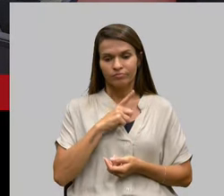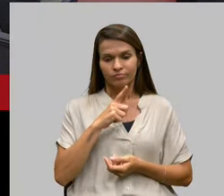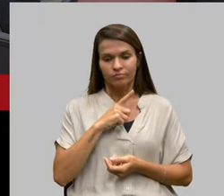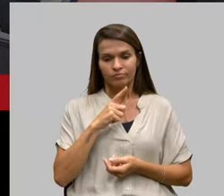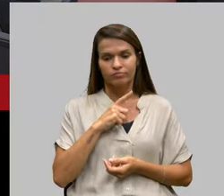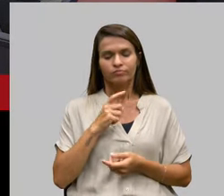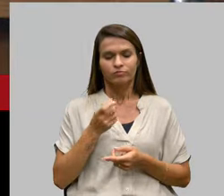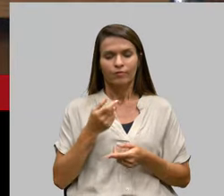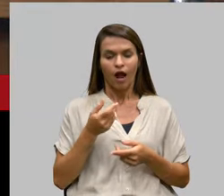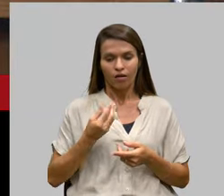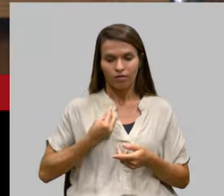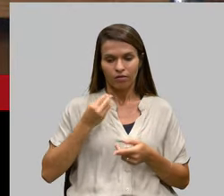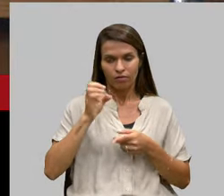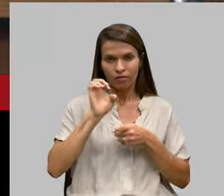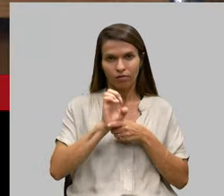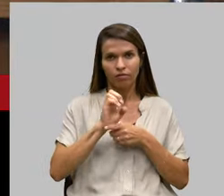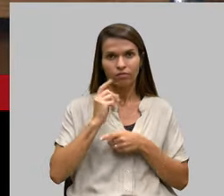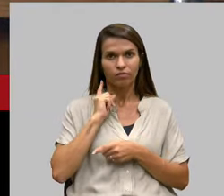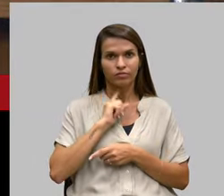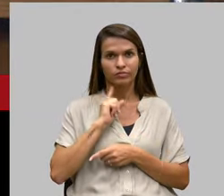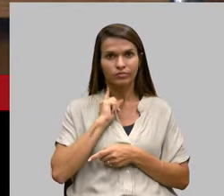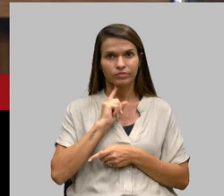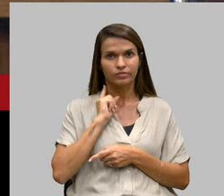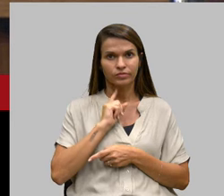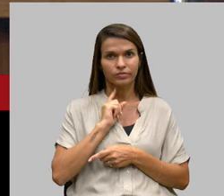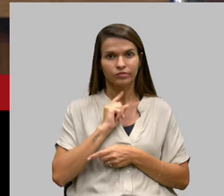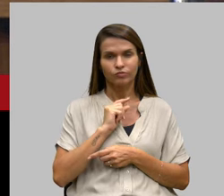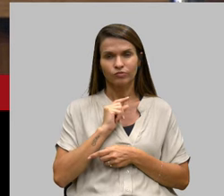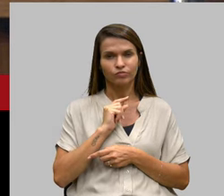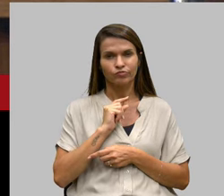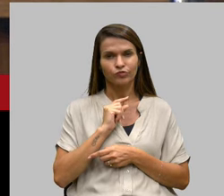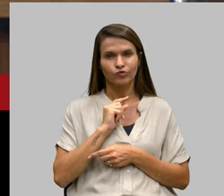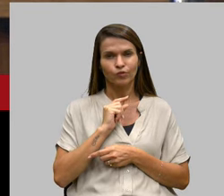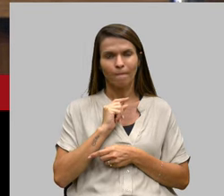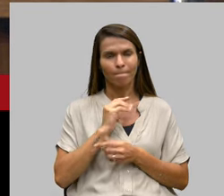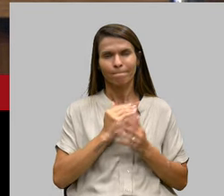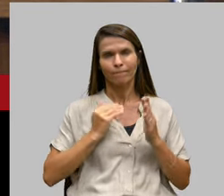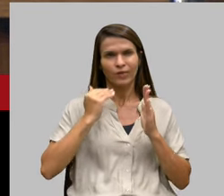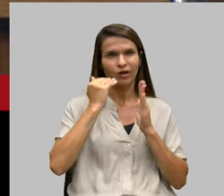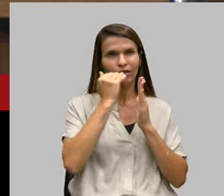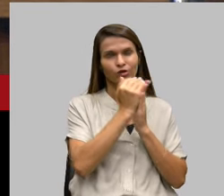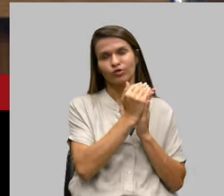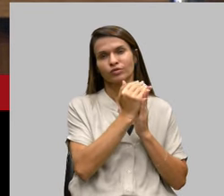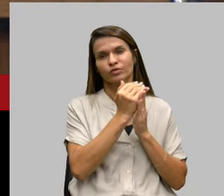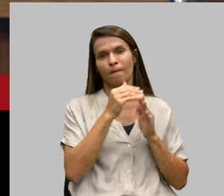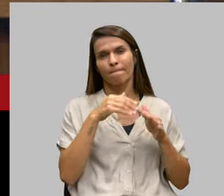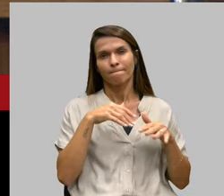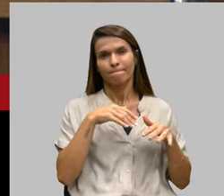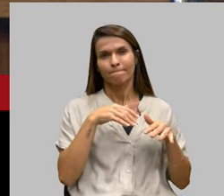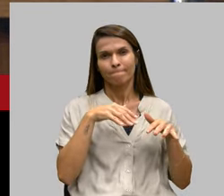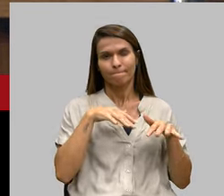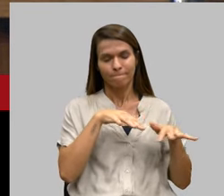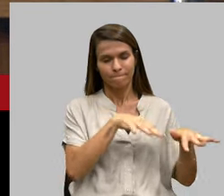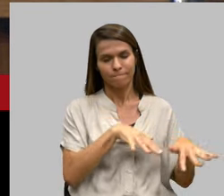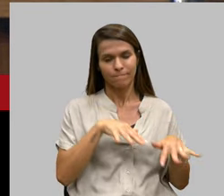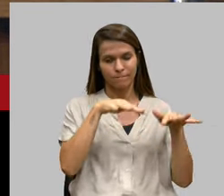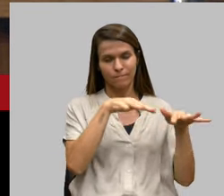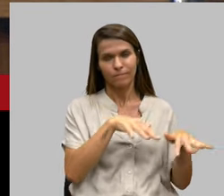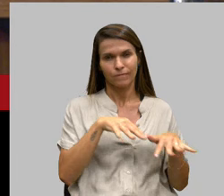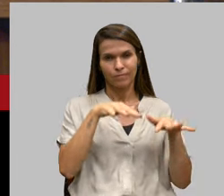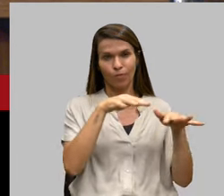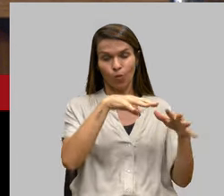estado de Minas Gerais um dos maiores produtores mundiais de minério minério de